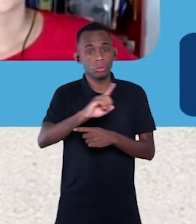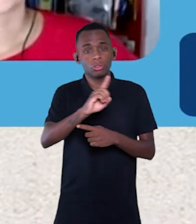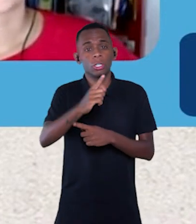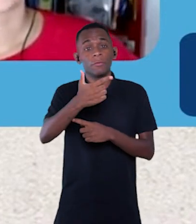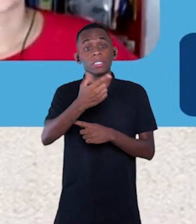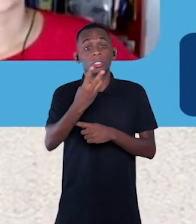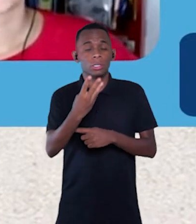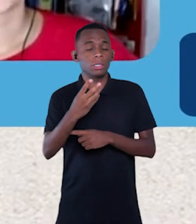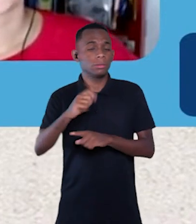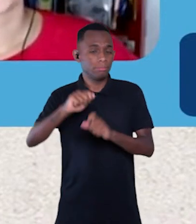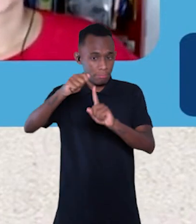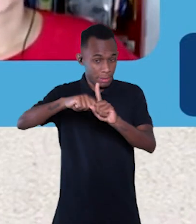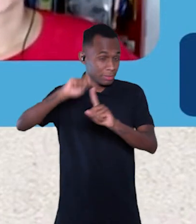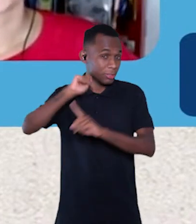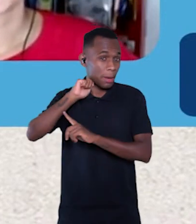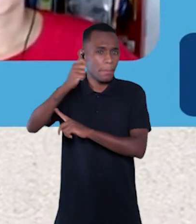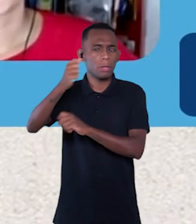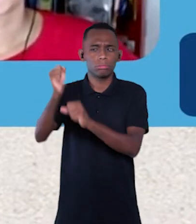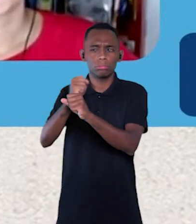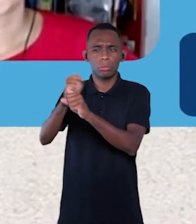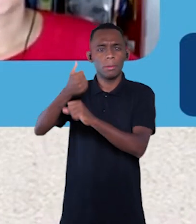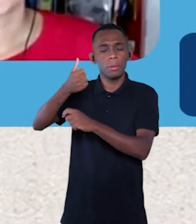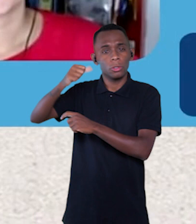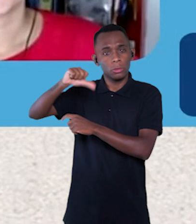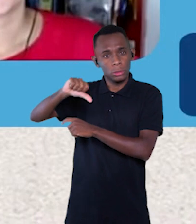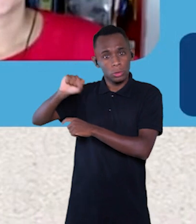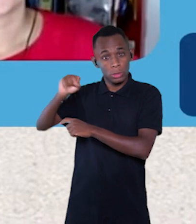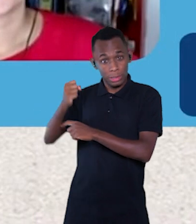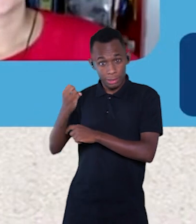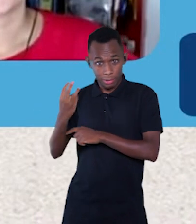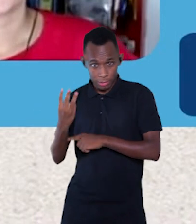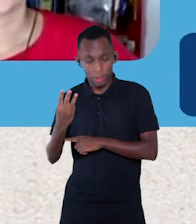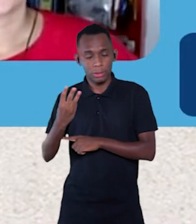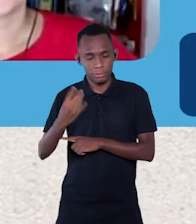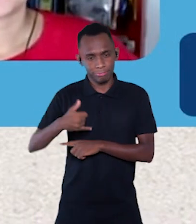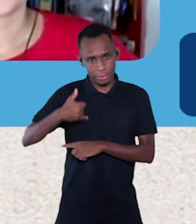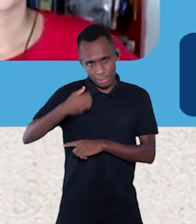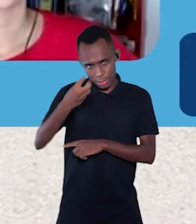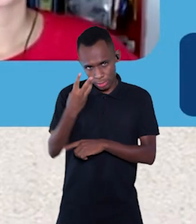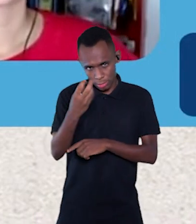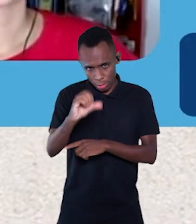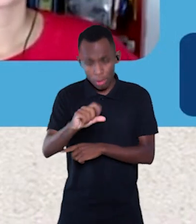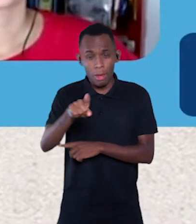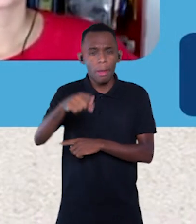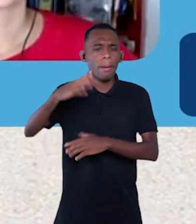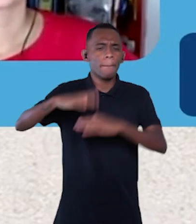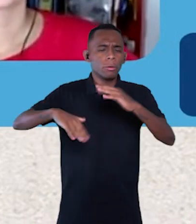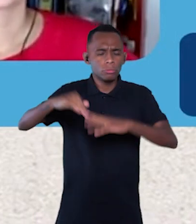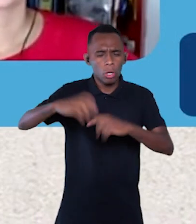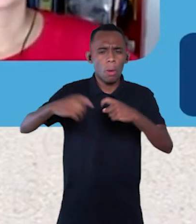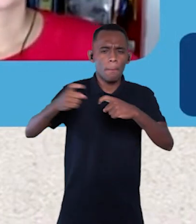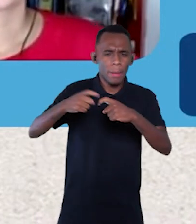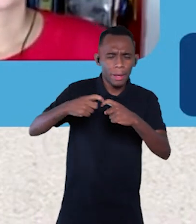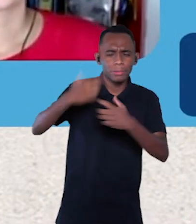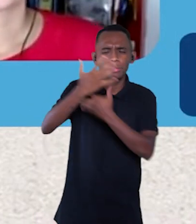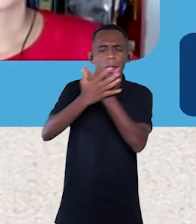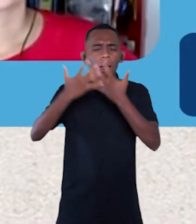23 de abril de 1983, 39 anos. É médica, cantora,